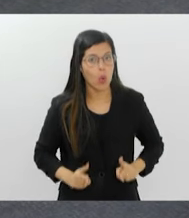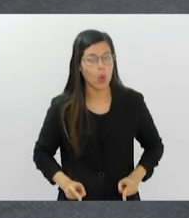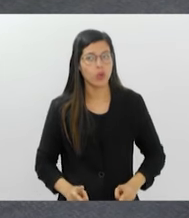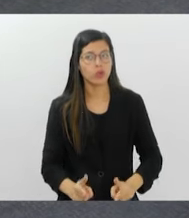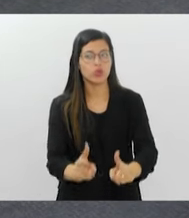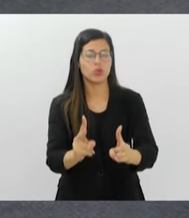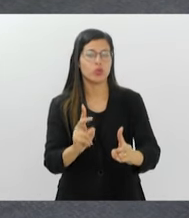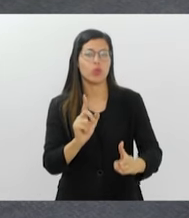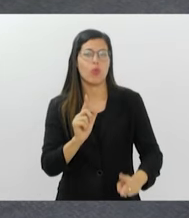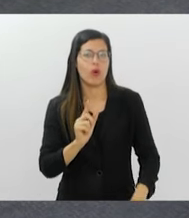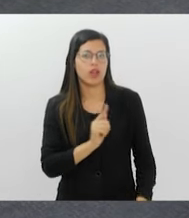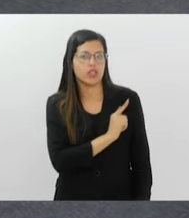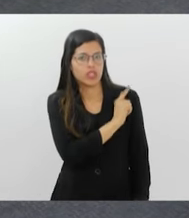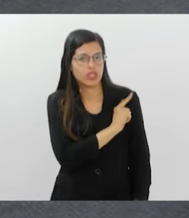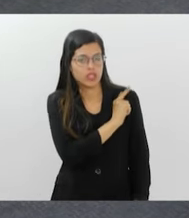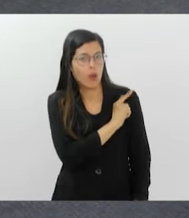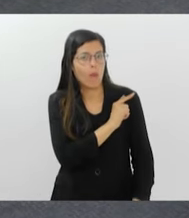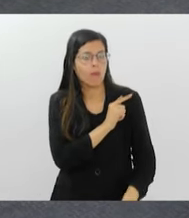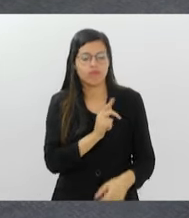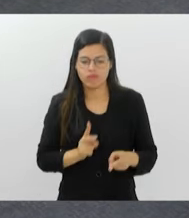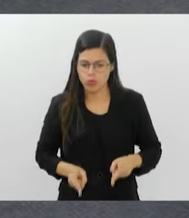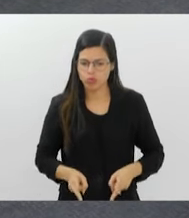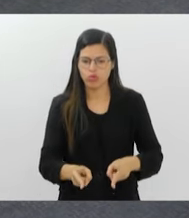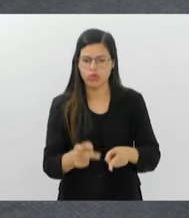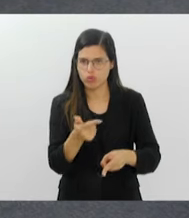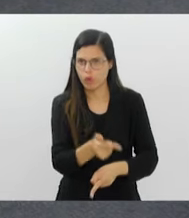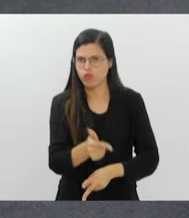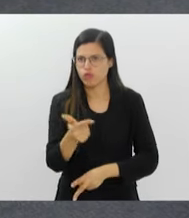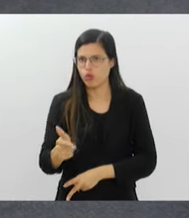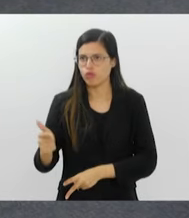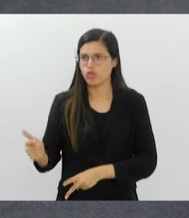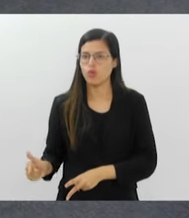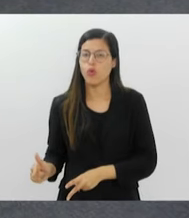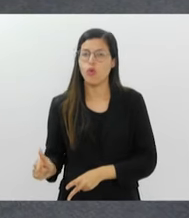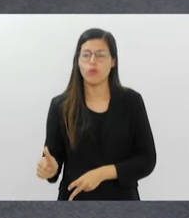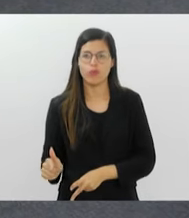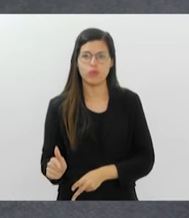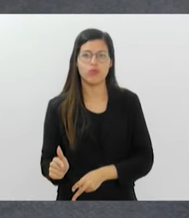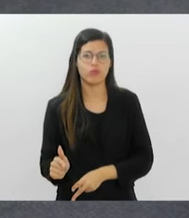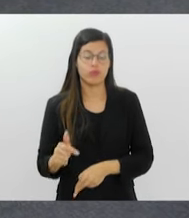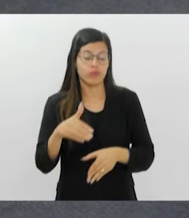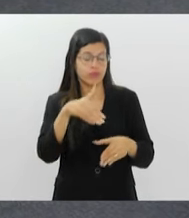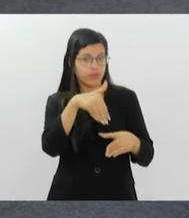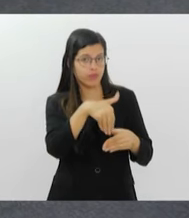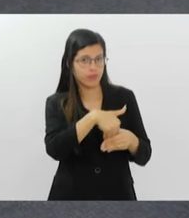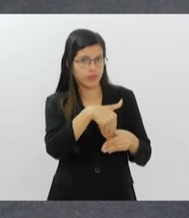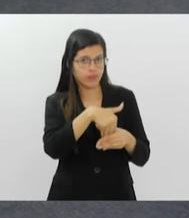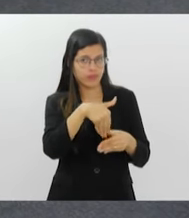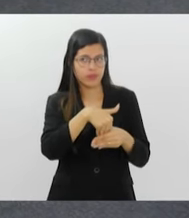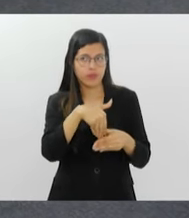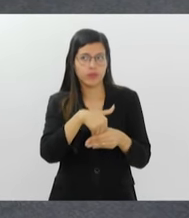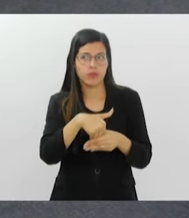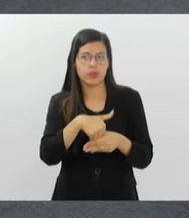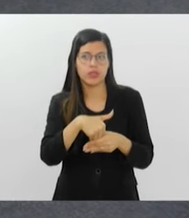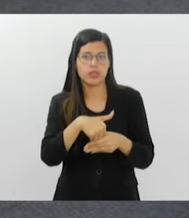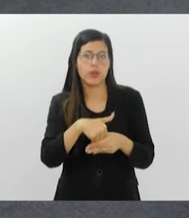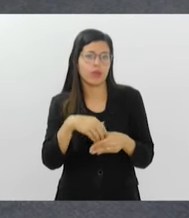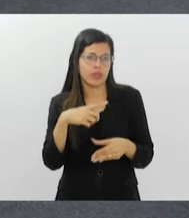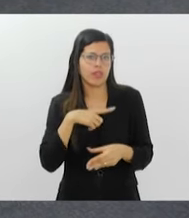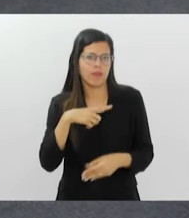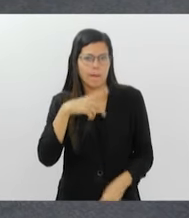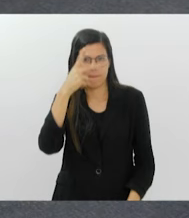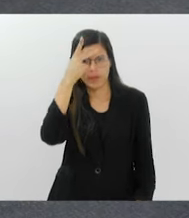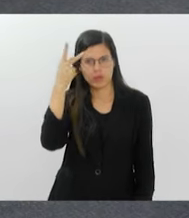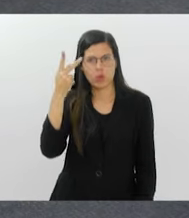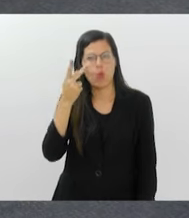às gestões. Teve gestões que foram reeleitas com muita, com uma votação, com muita reeleição, né?